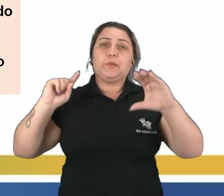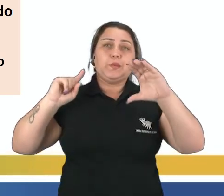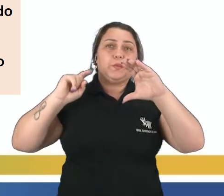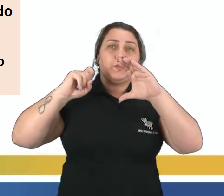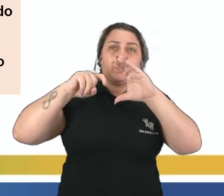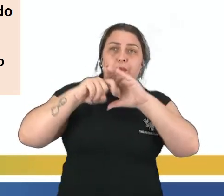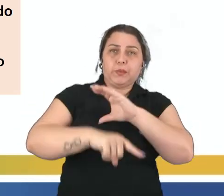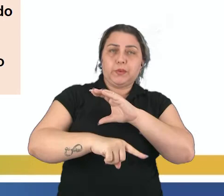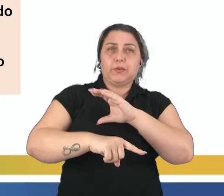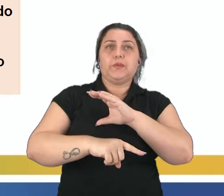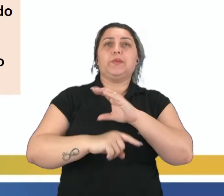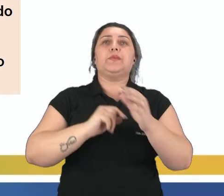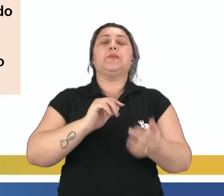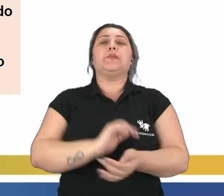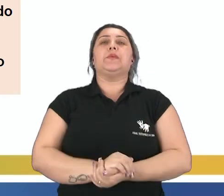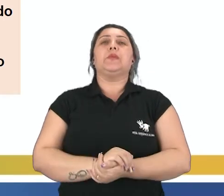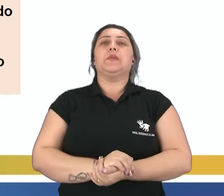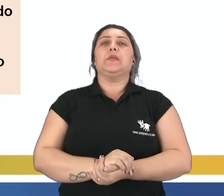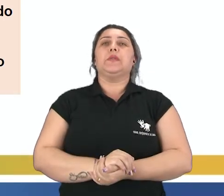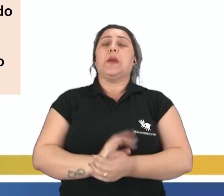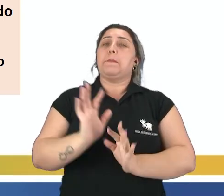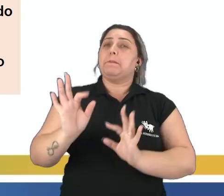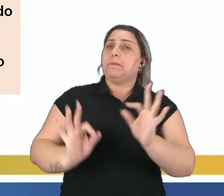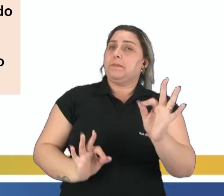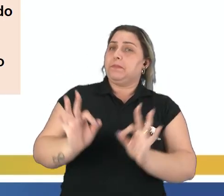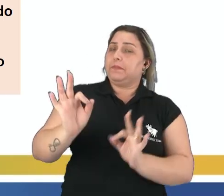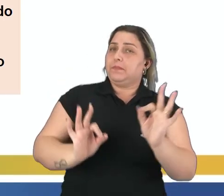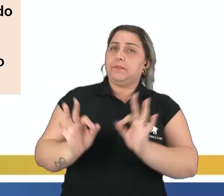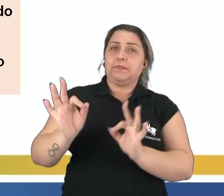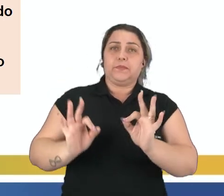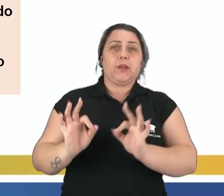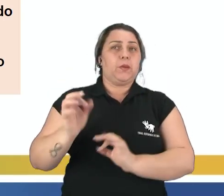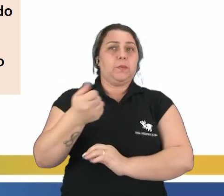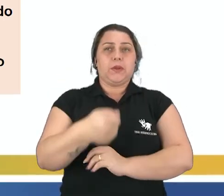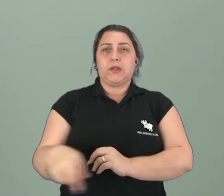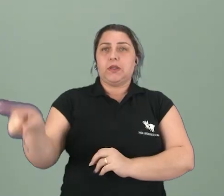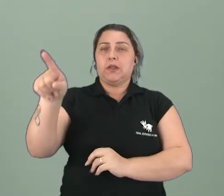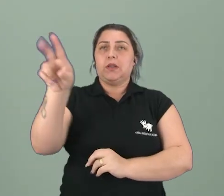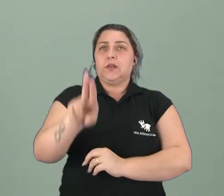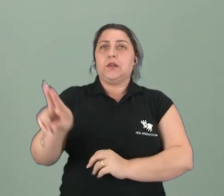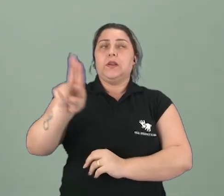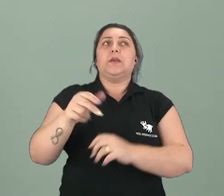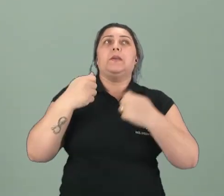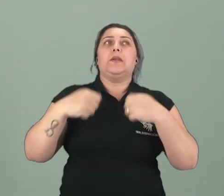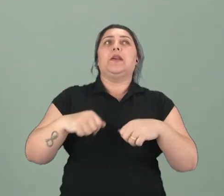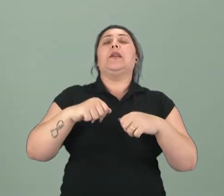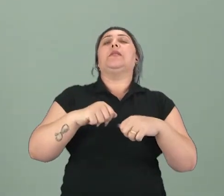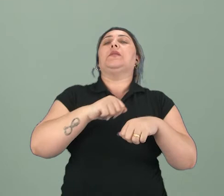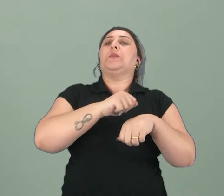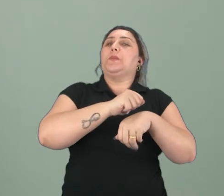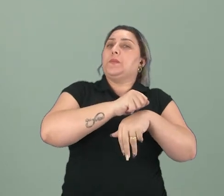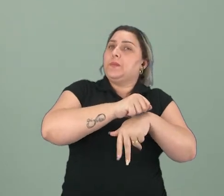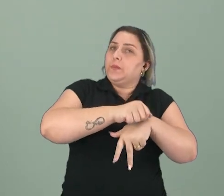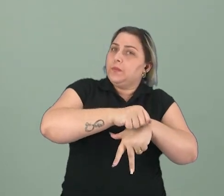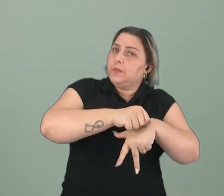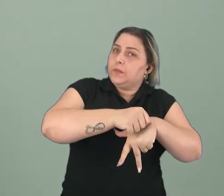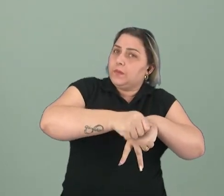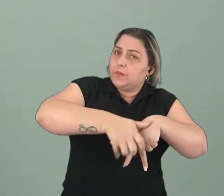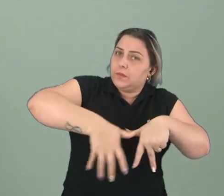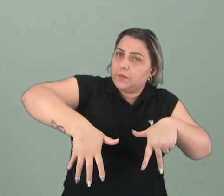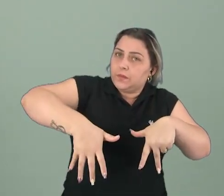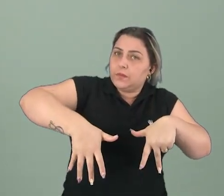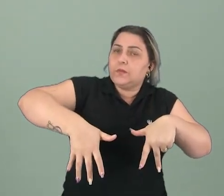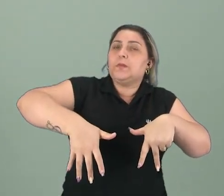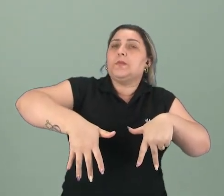aconteça, toda aquela preparação ela não vai ser utilizada. Então ela precisa ser descartada. O que vai acontecer?